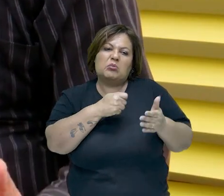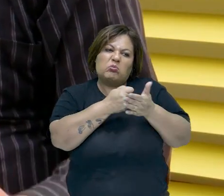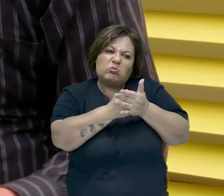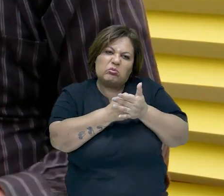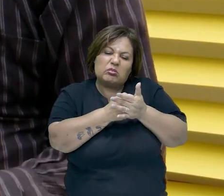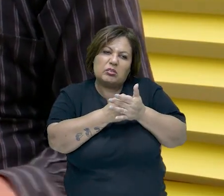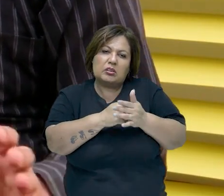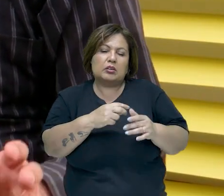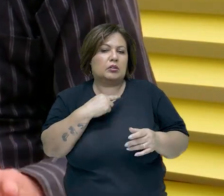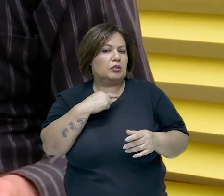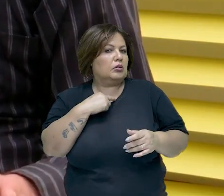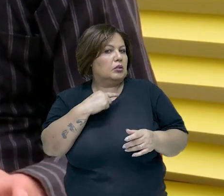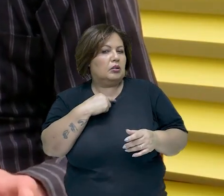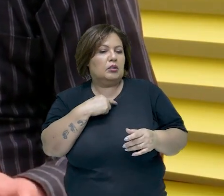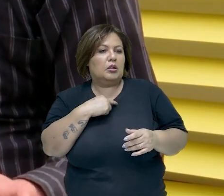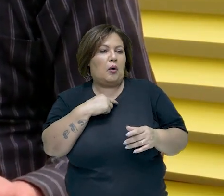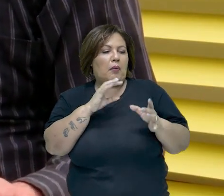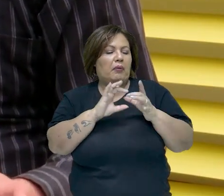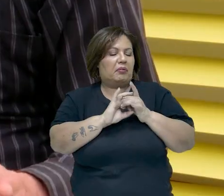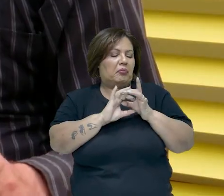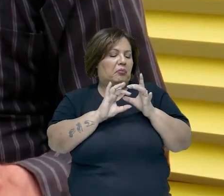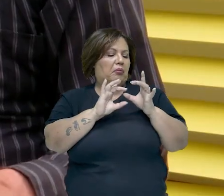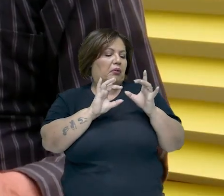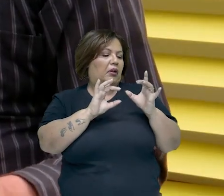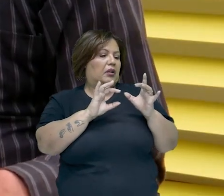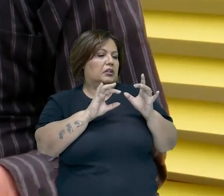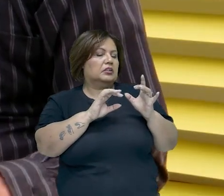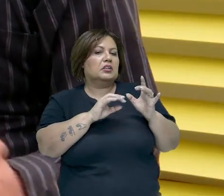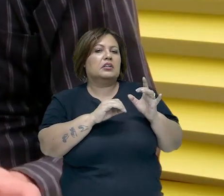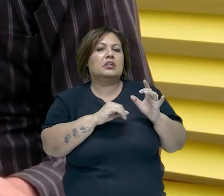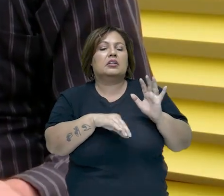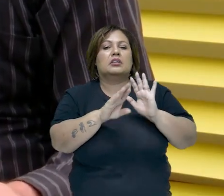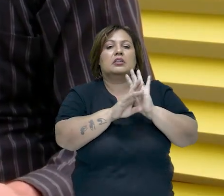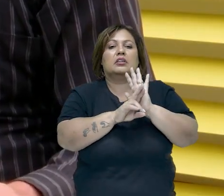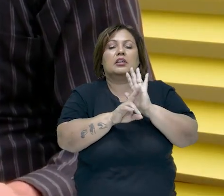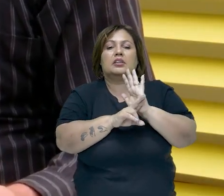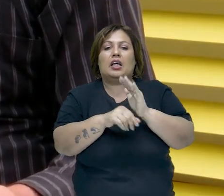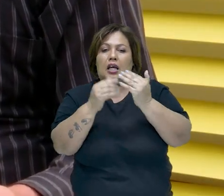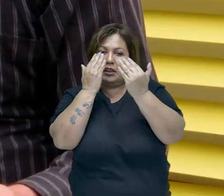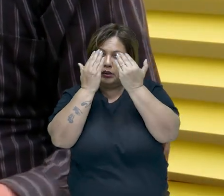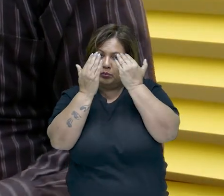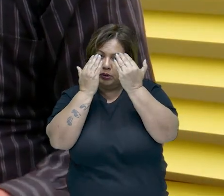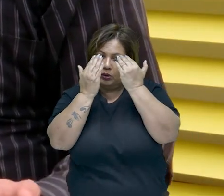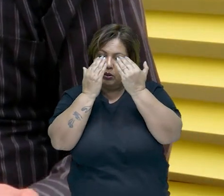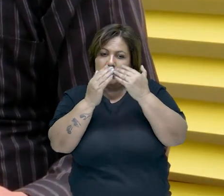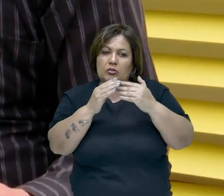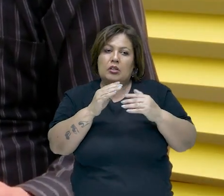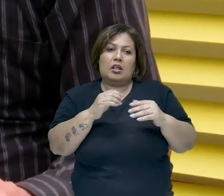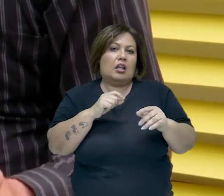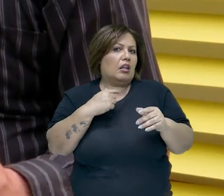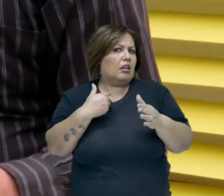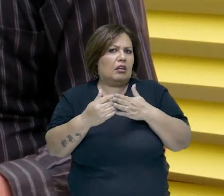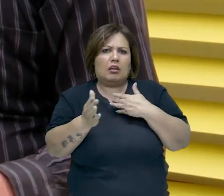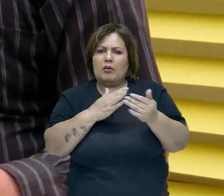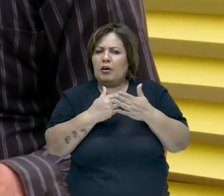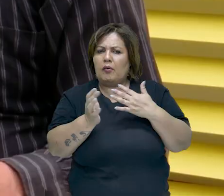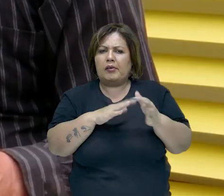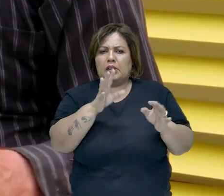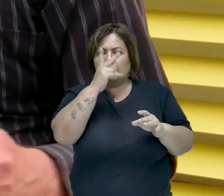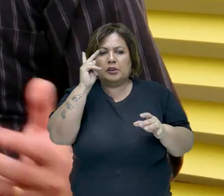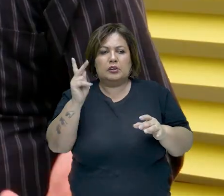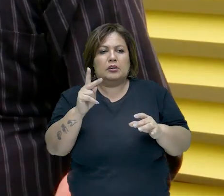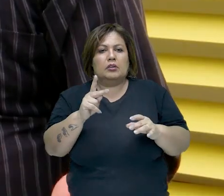é sistemática, não pode afrouxar os critérios, principalmente de avaliação psicológica. Não é qualquer um que vai